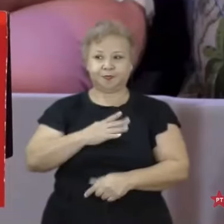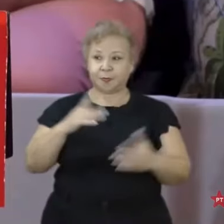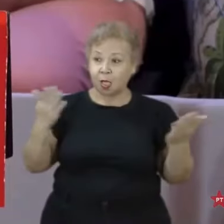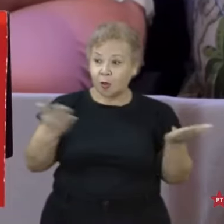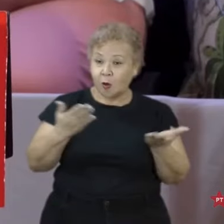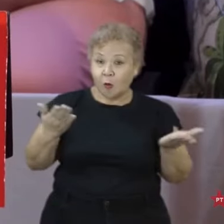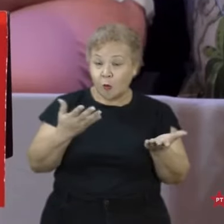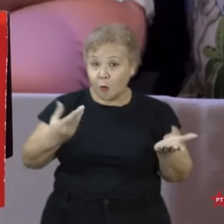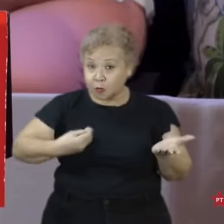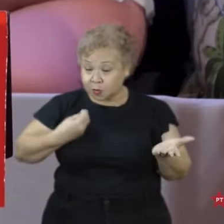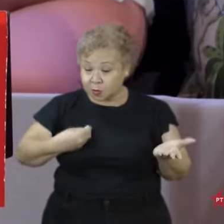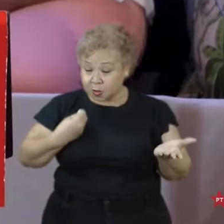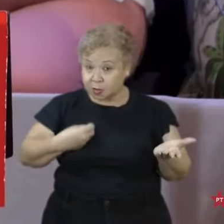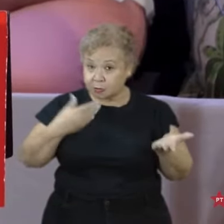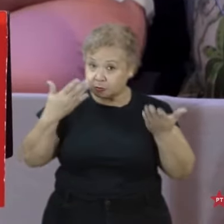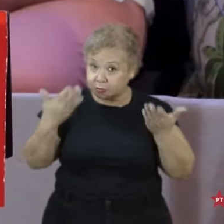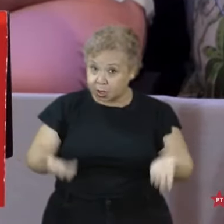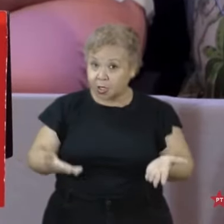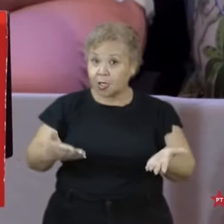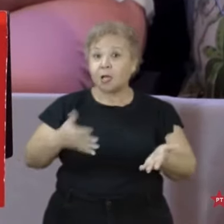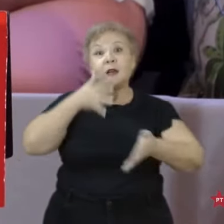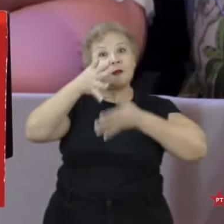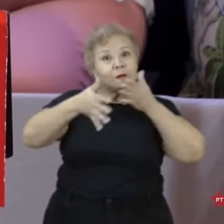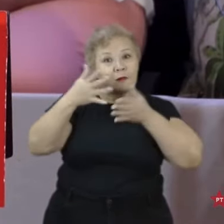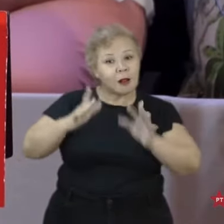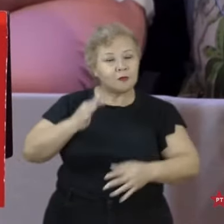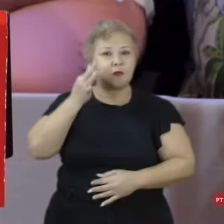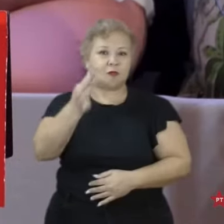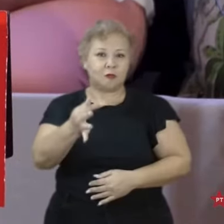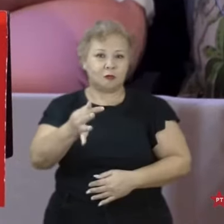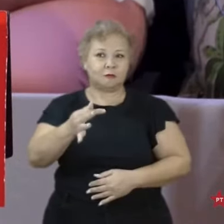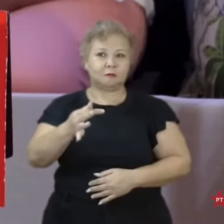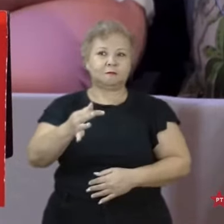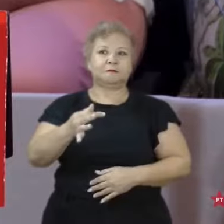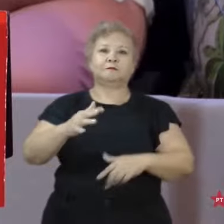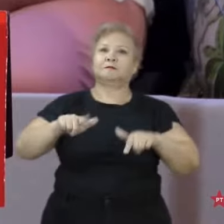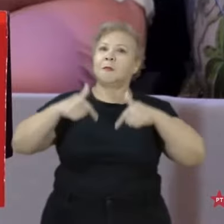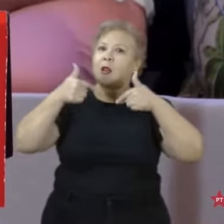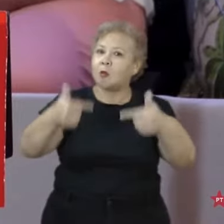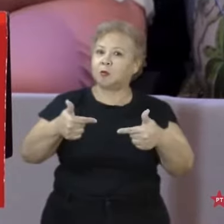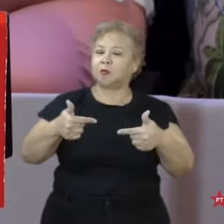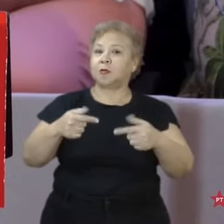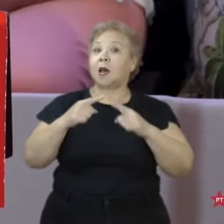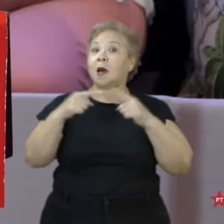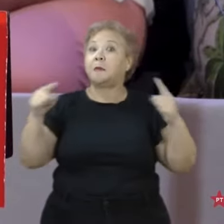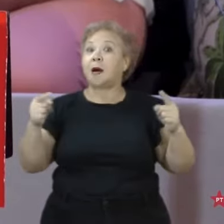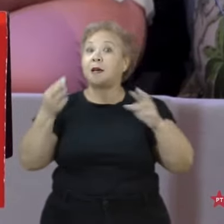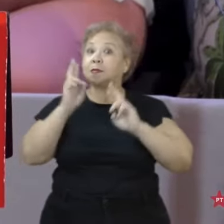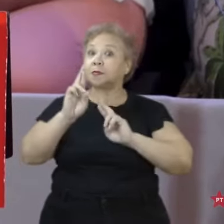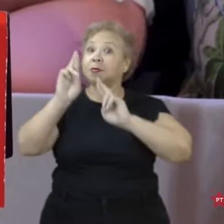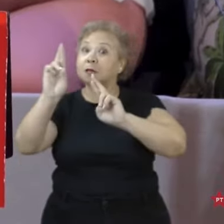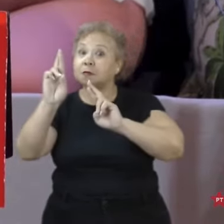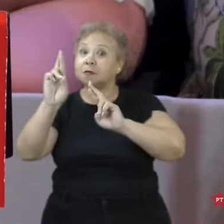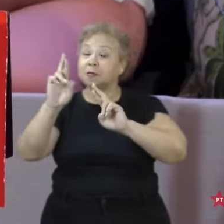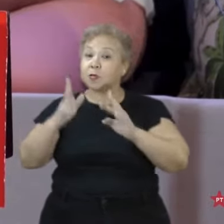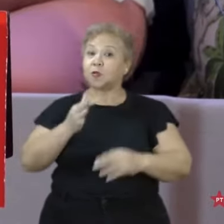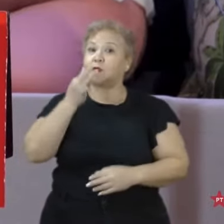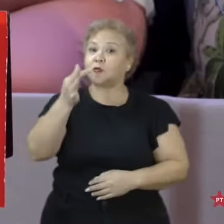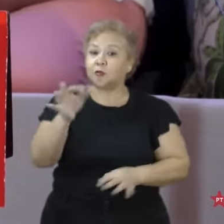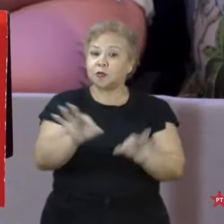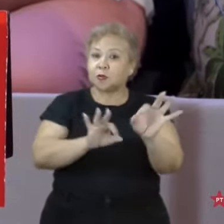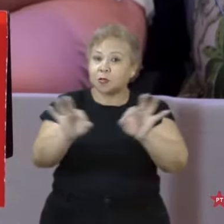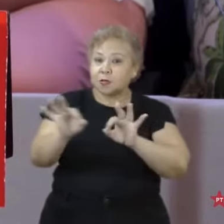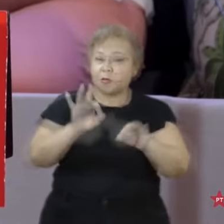Hoje nós estamos aqui para falar de futuro da luta presente mas da perspectiva do futuro e da construção que